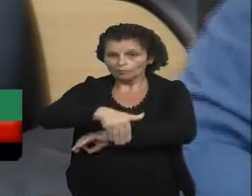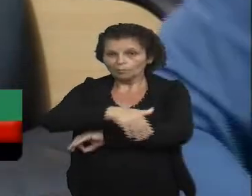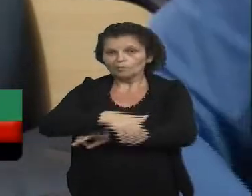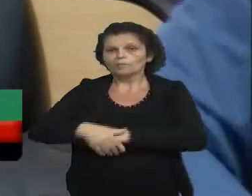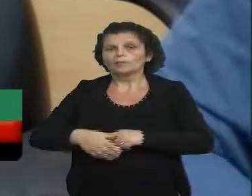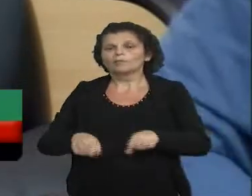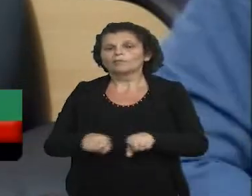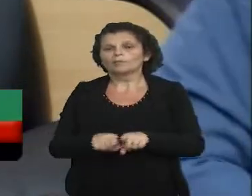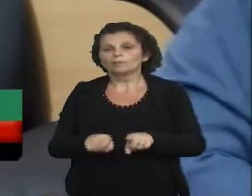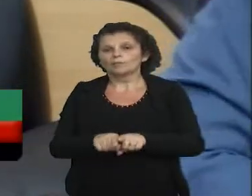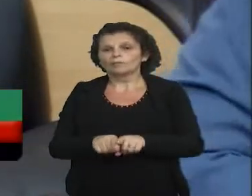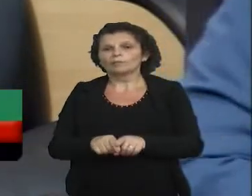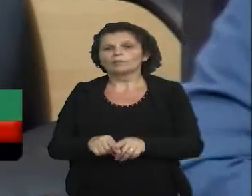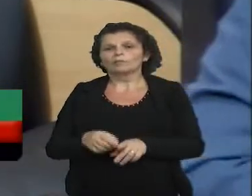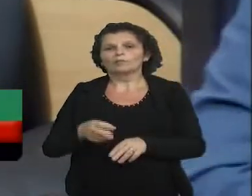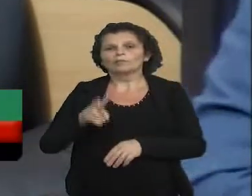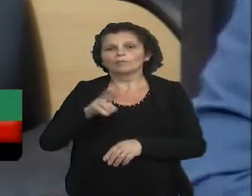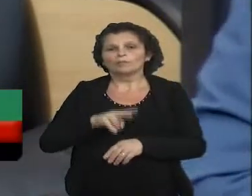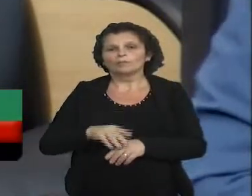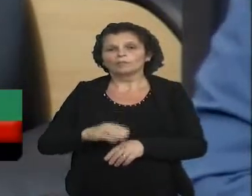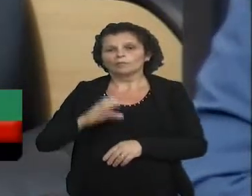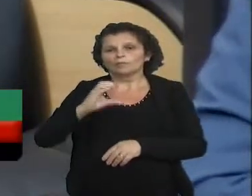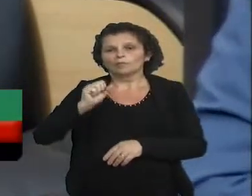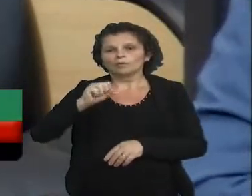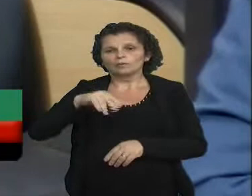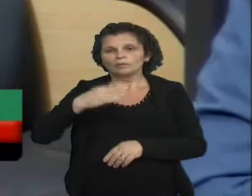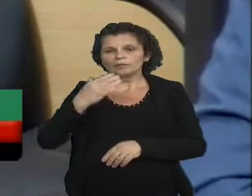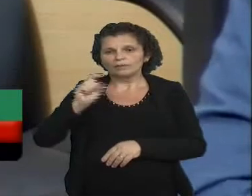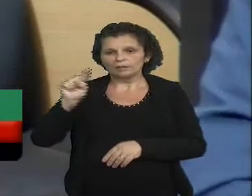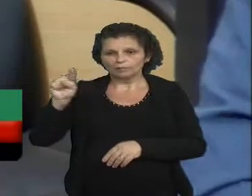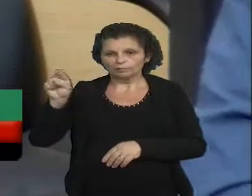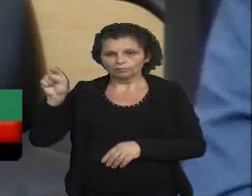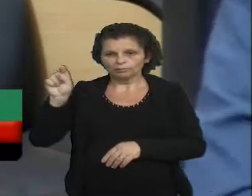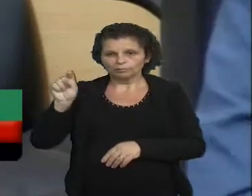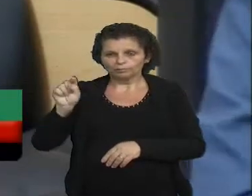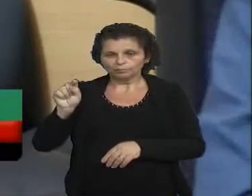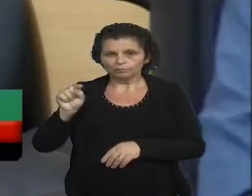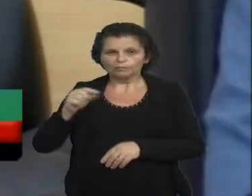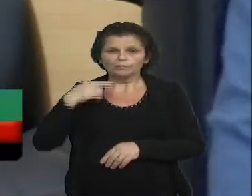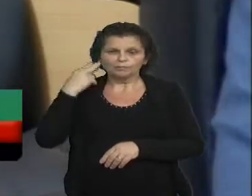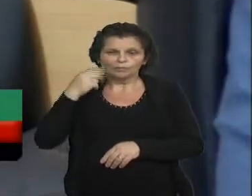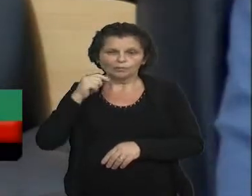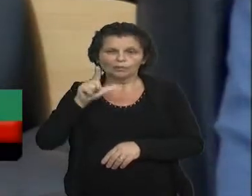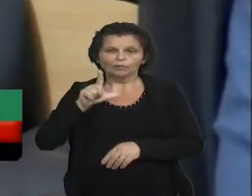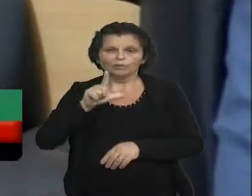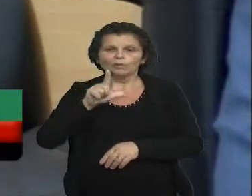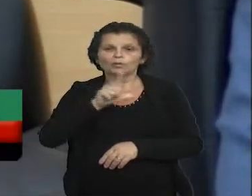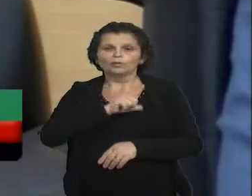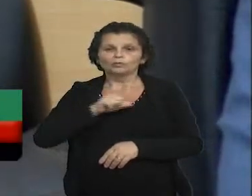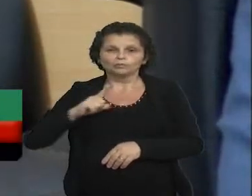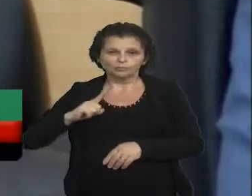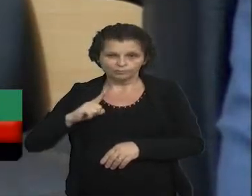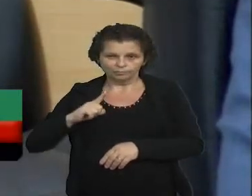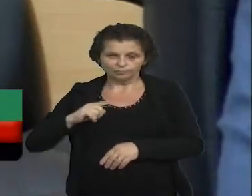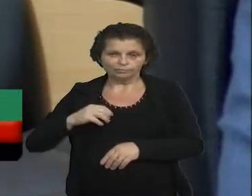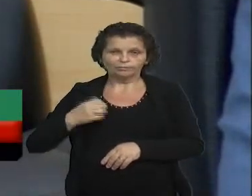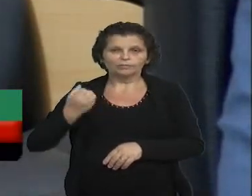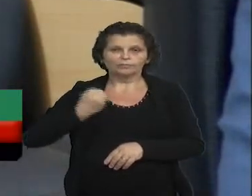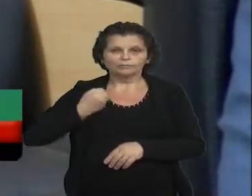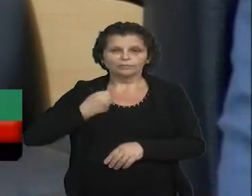Rua Paranaense, número 2, no Jardim Conceição. Indicação da nobre vereadora Lúcia da Saúde. Indicação de